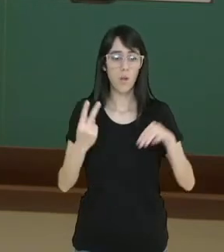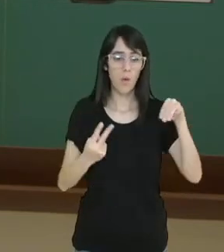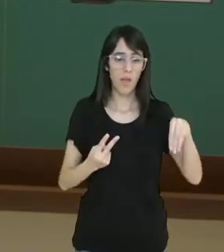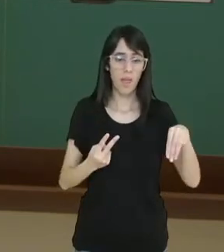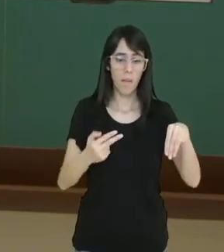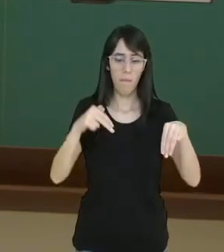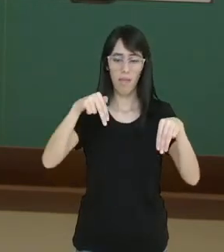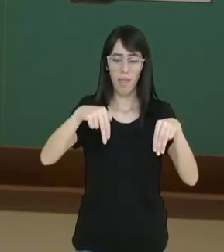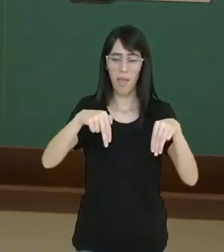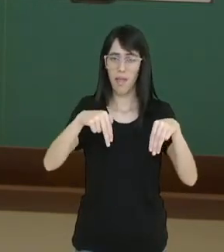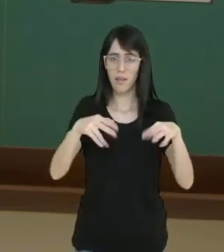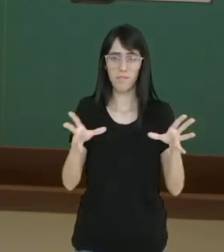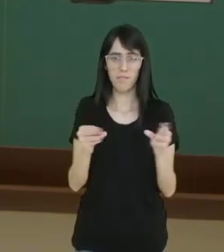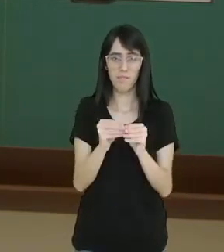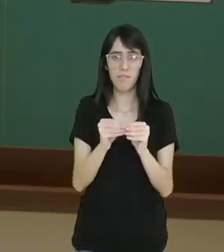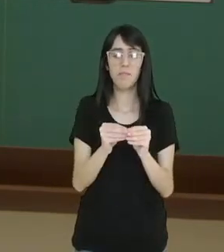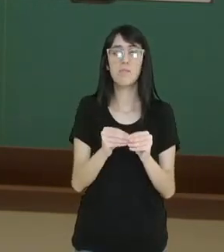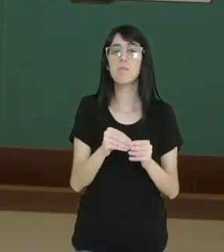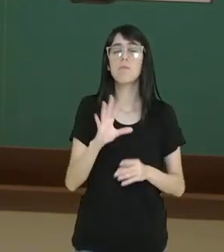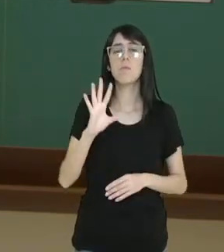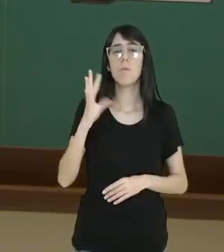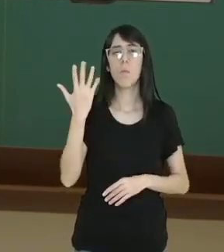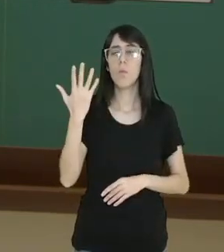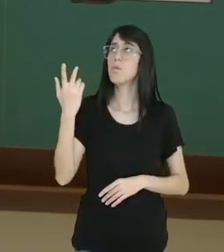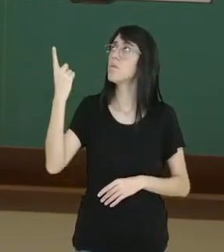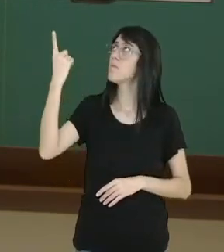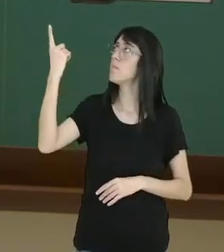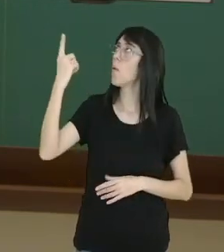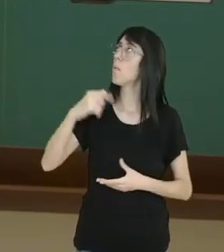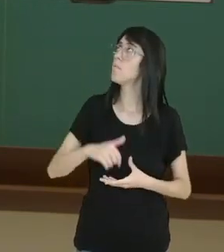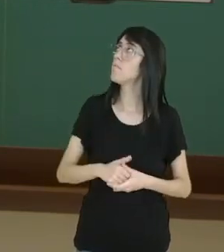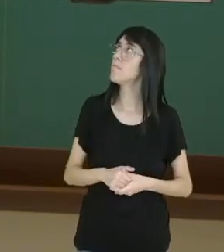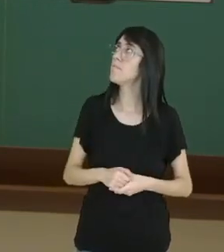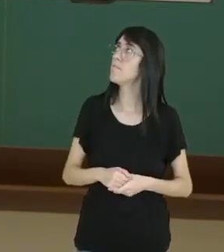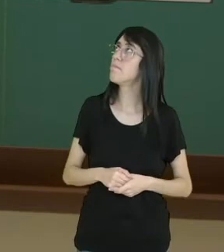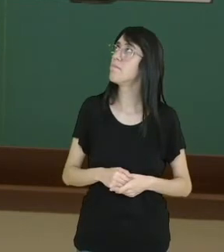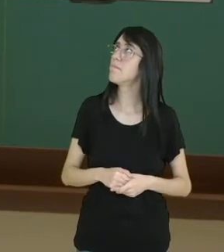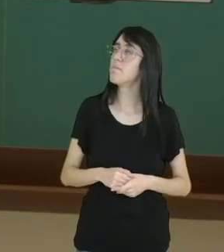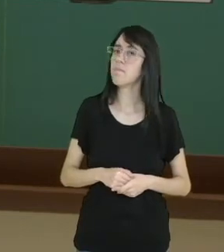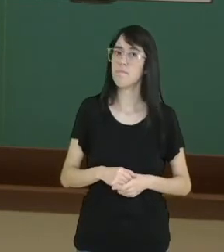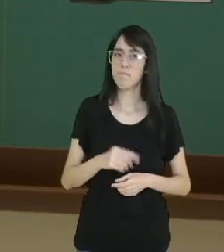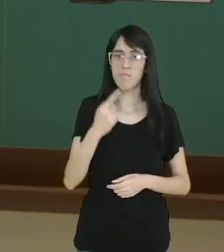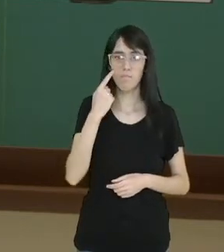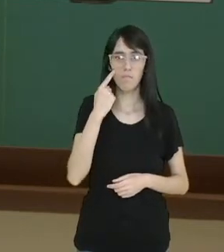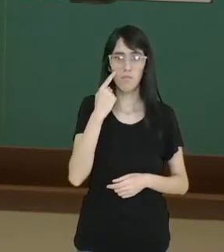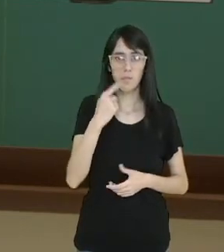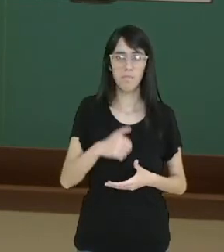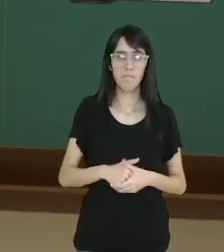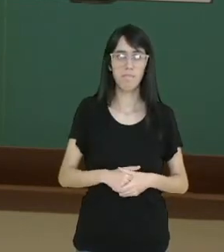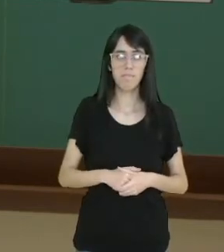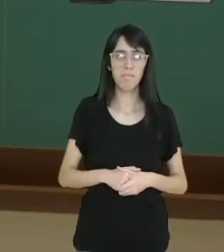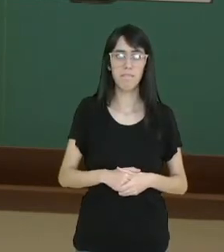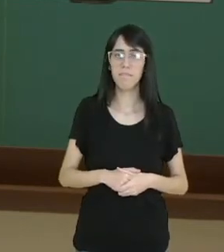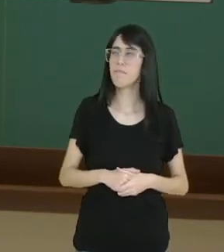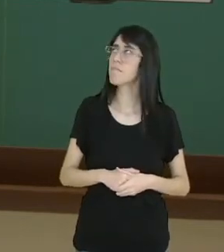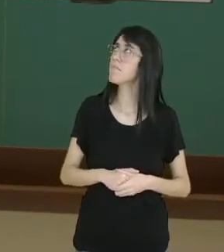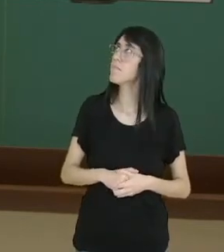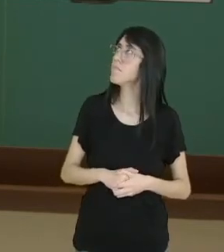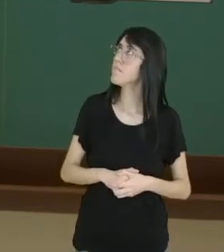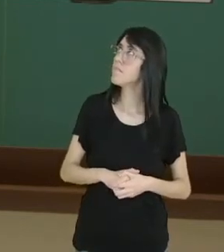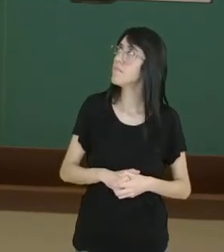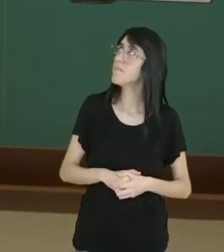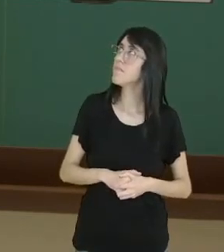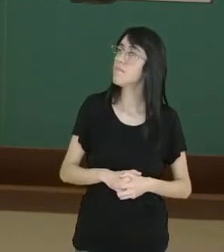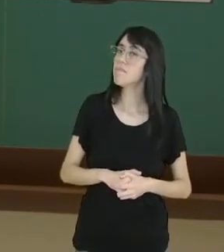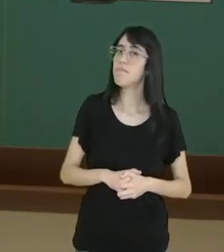N. Então, olha o que aconteceu. B ao quadrado vezes C ao quadrado é igual ao quadrado vezes H ao